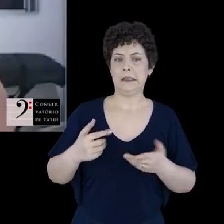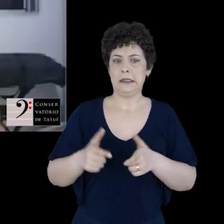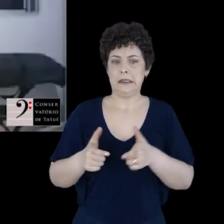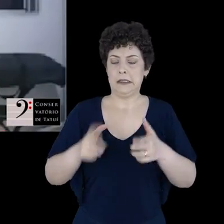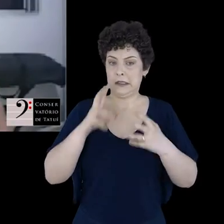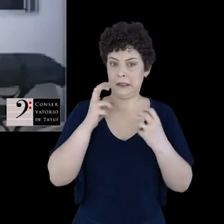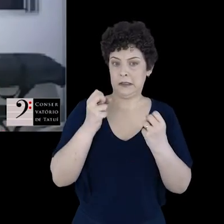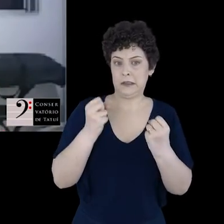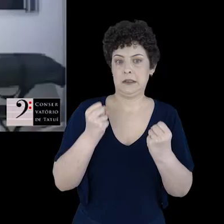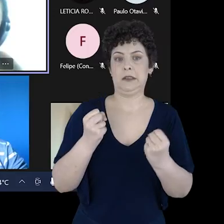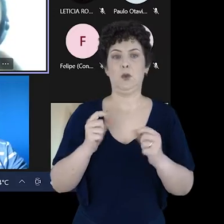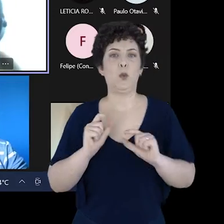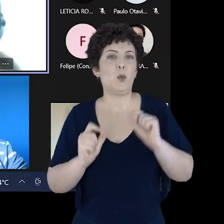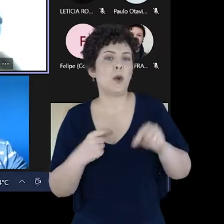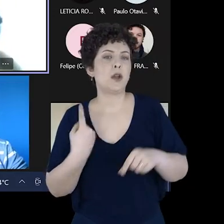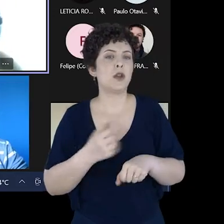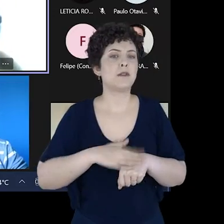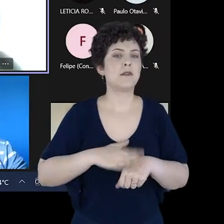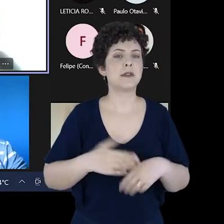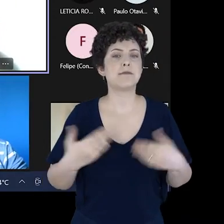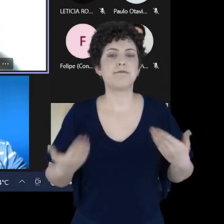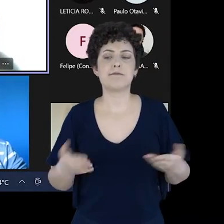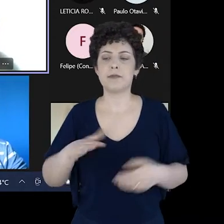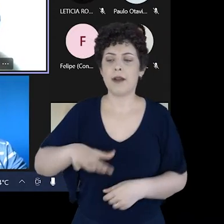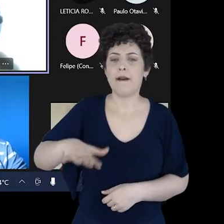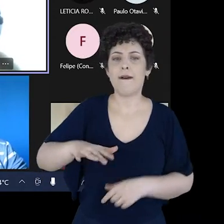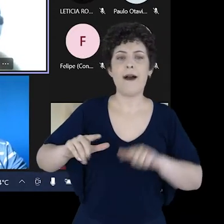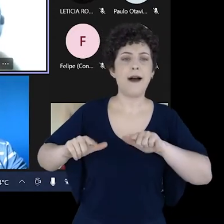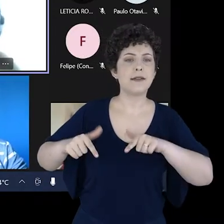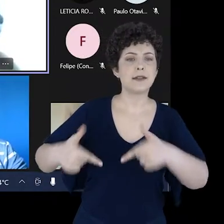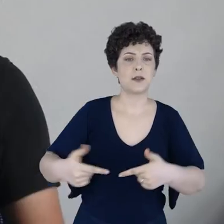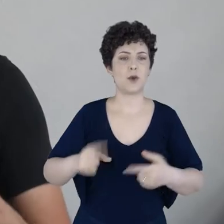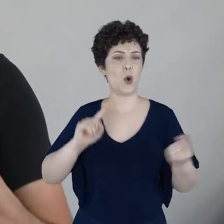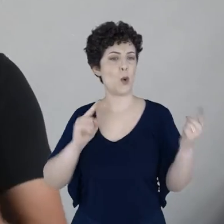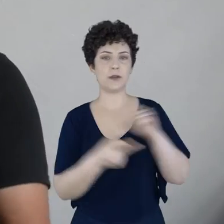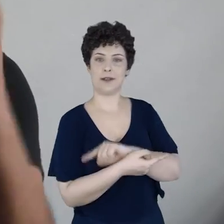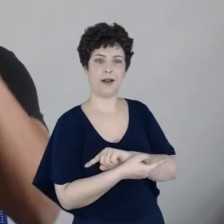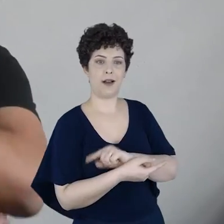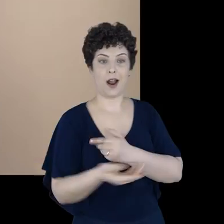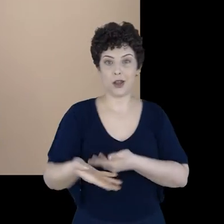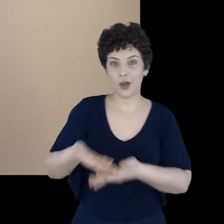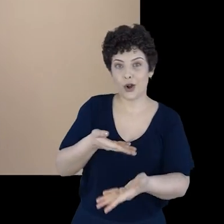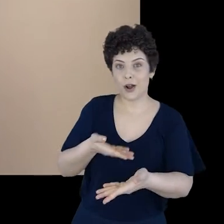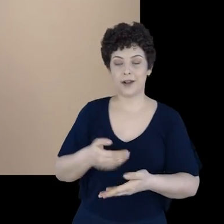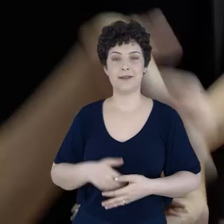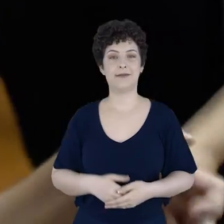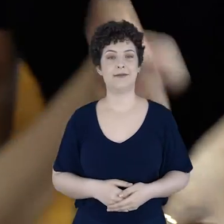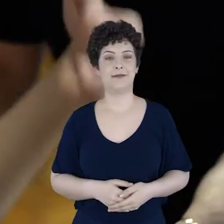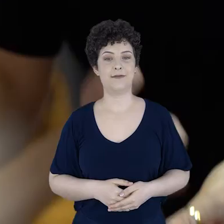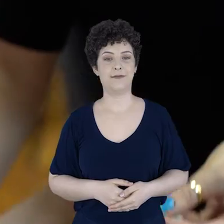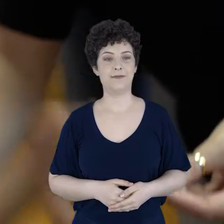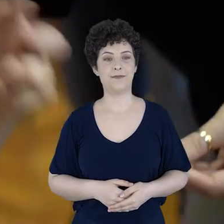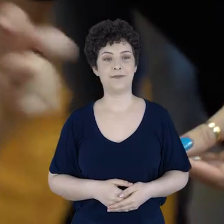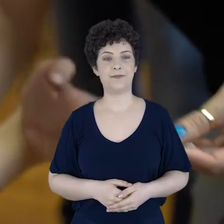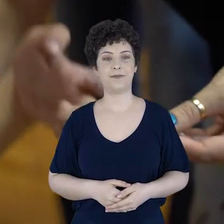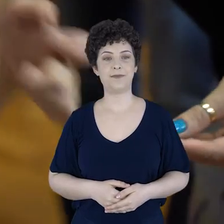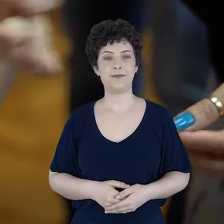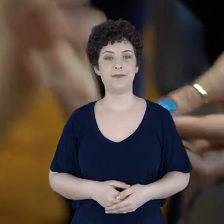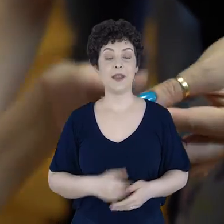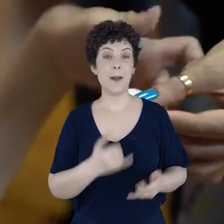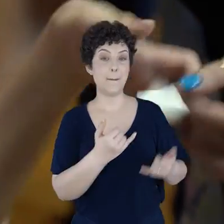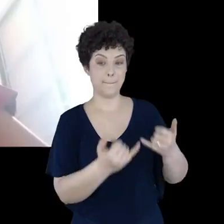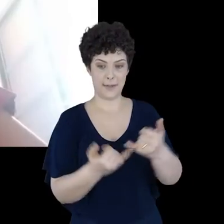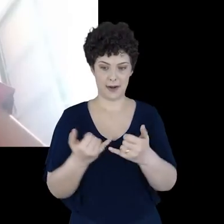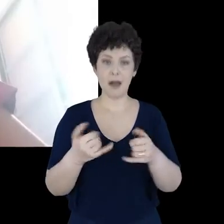vai ficando cada vez mais forte. O que nós vamos fazer em relação à ação? É uma inversão. A troca. Moça com múltiplas